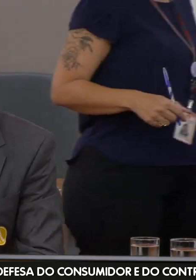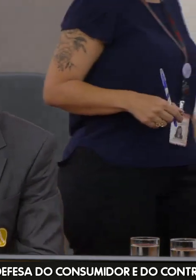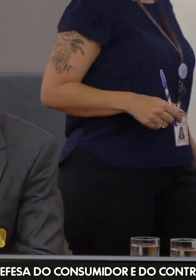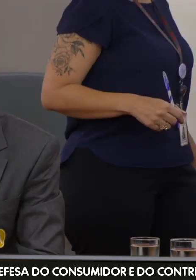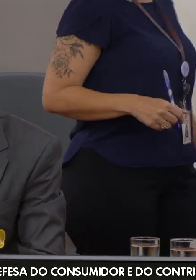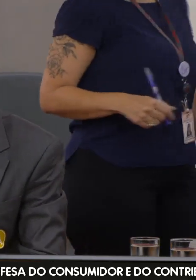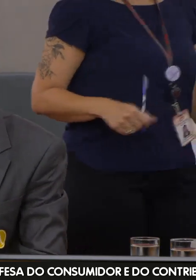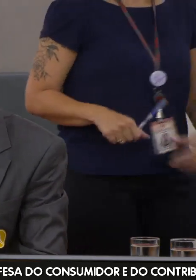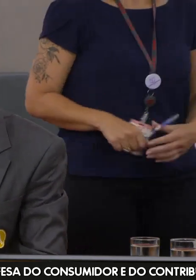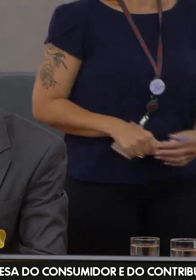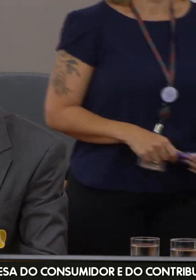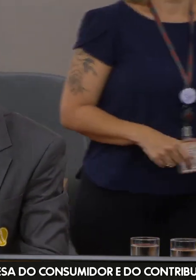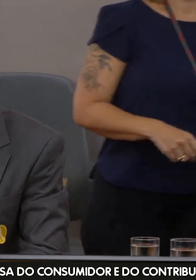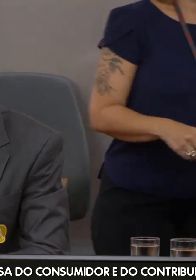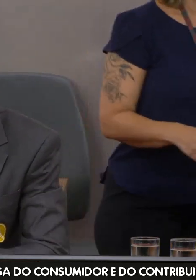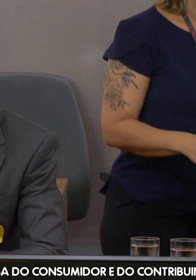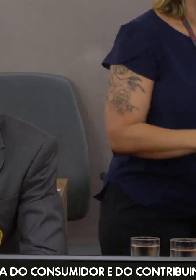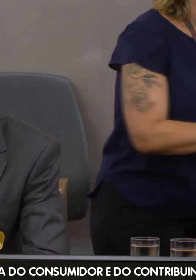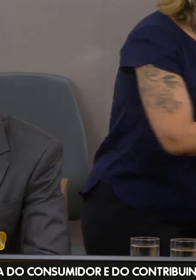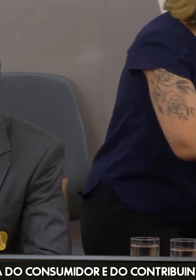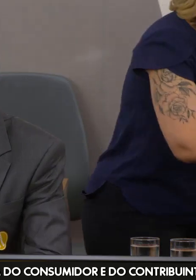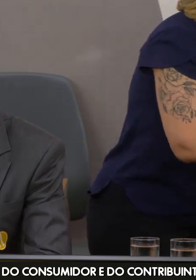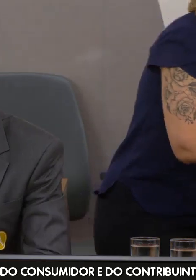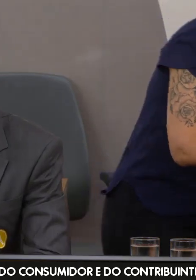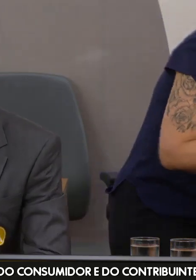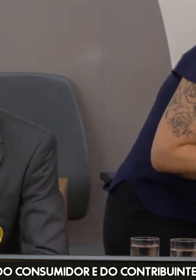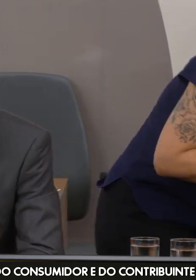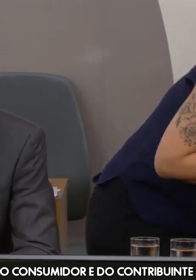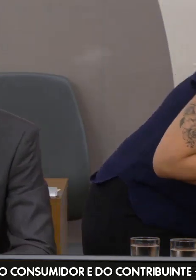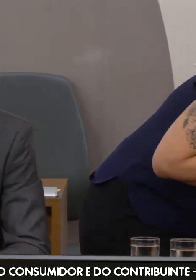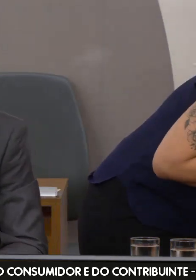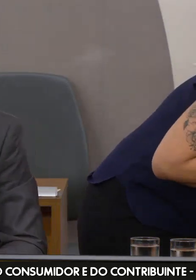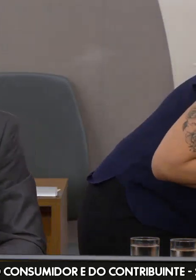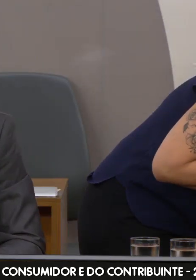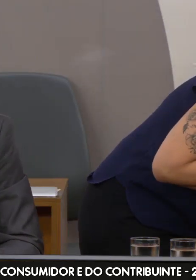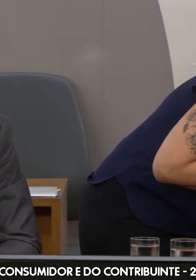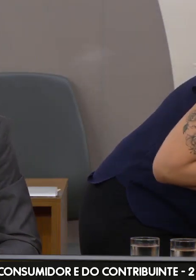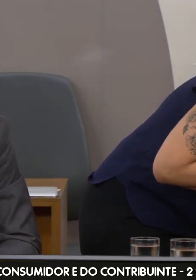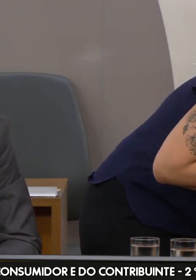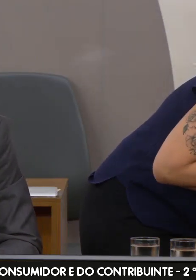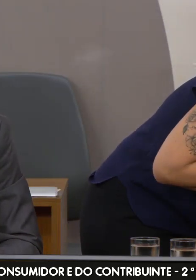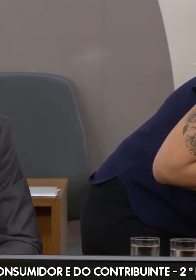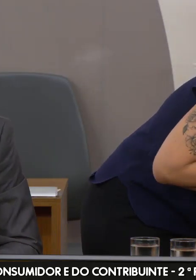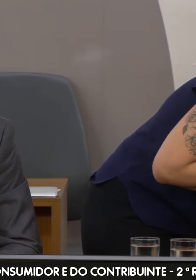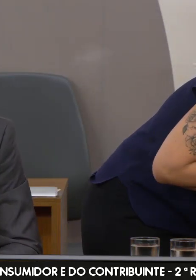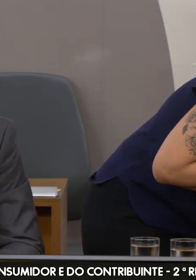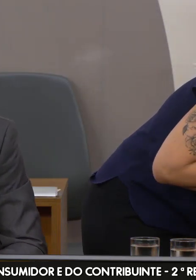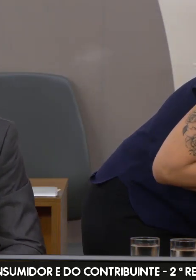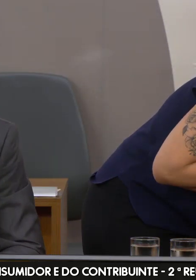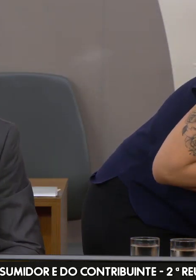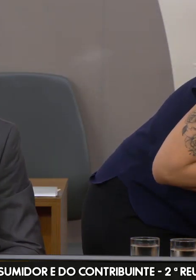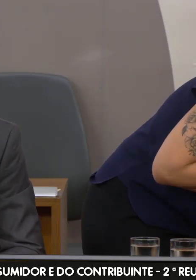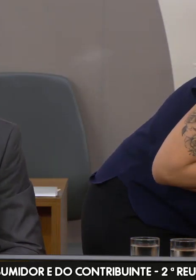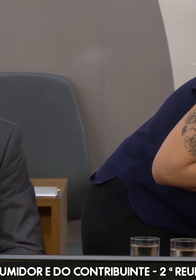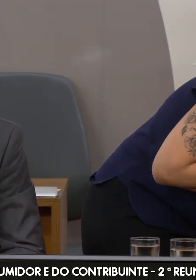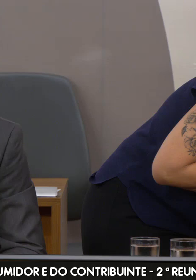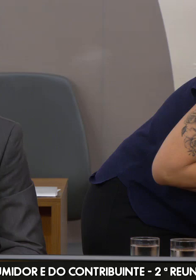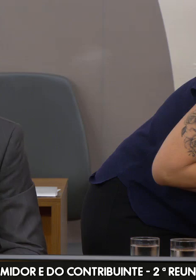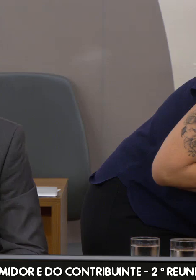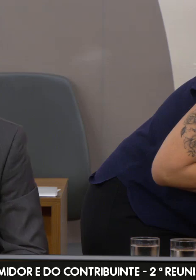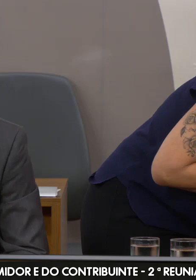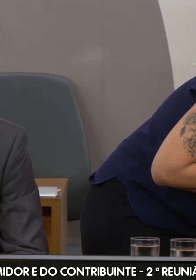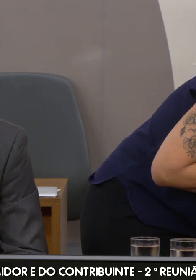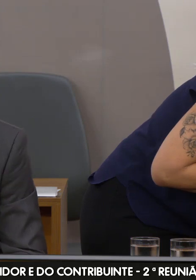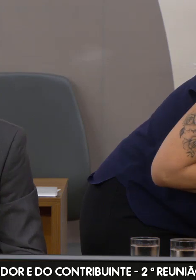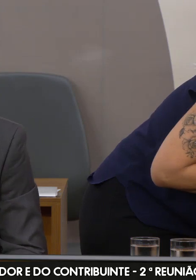eu deixo aqui meu respeito gostaria de cumprimentar todos vocês pela valentia pela garra pela determinação de lutar pelos direitos de vocês